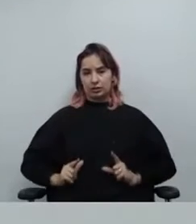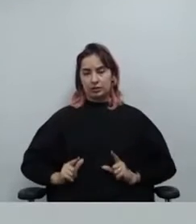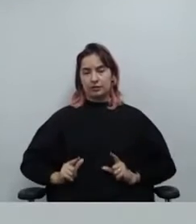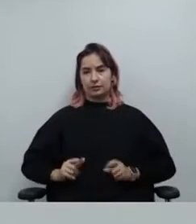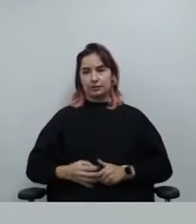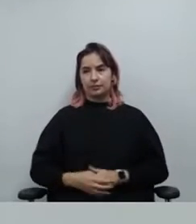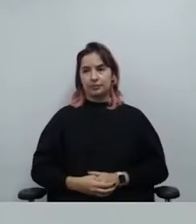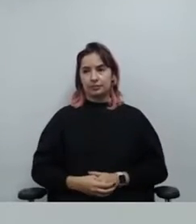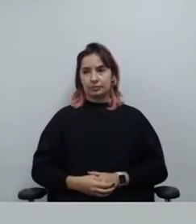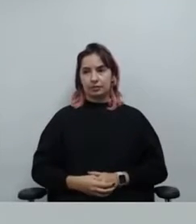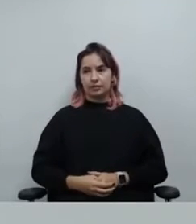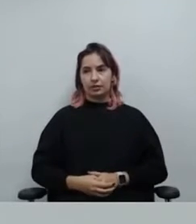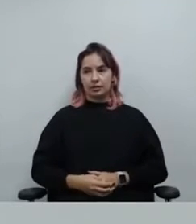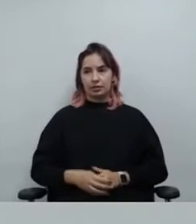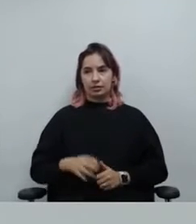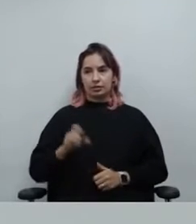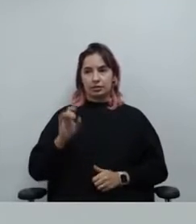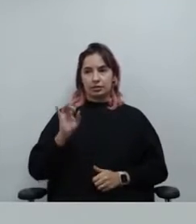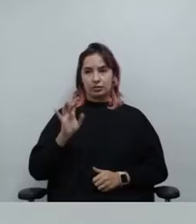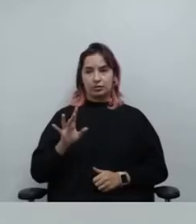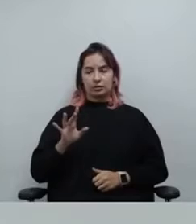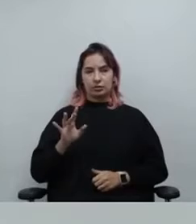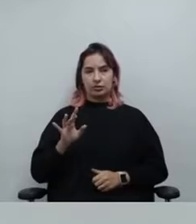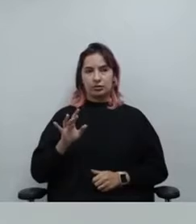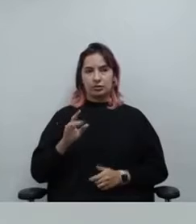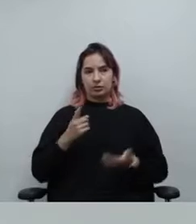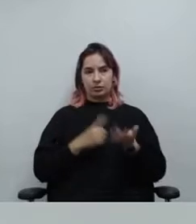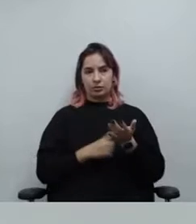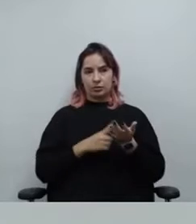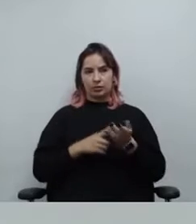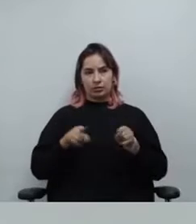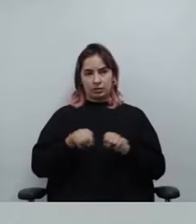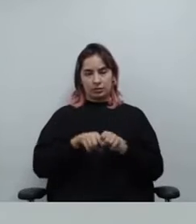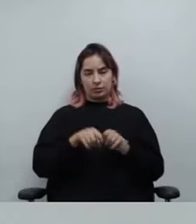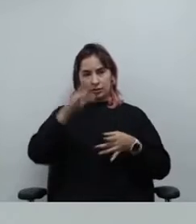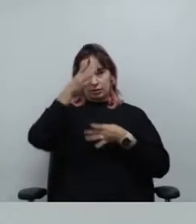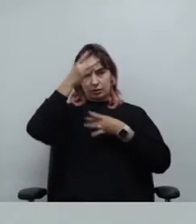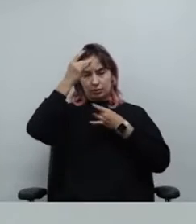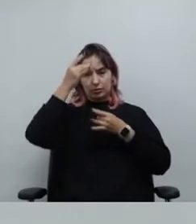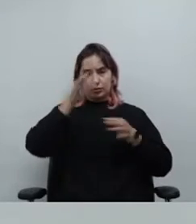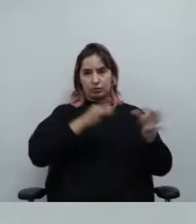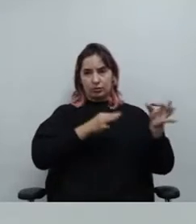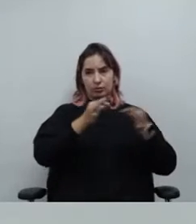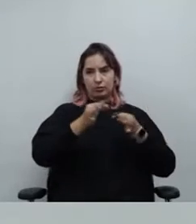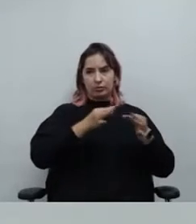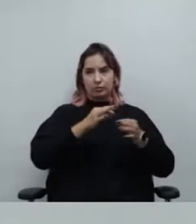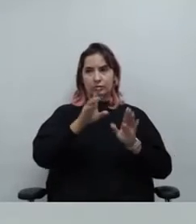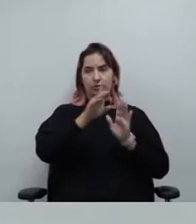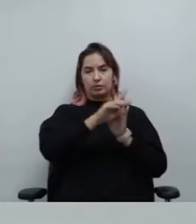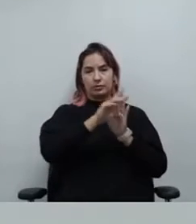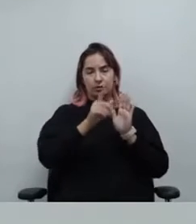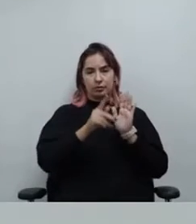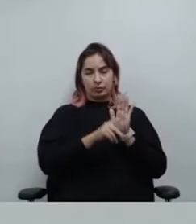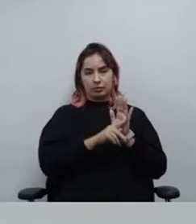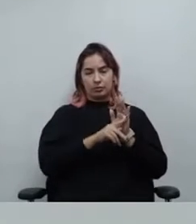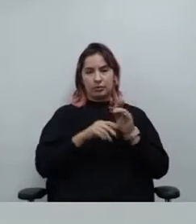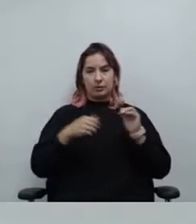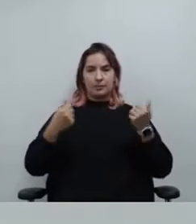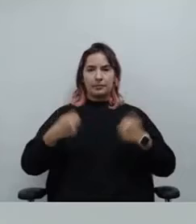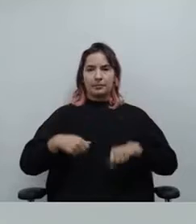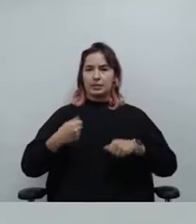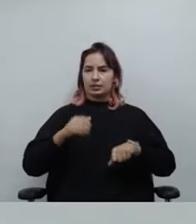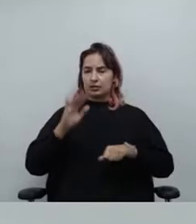que apenas uma proposta aprovada, isso já está incorporado nesse plano de atuação da Defensoria Pública e precisa